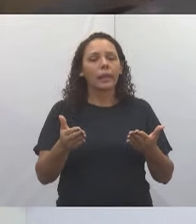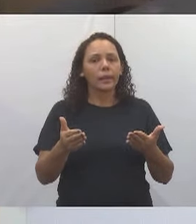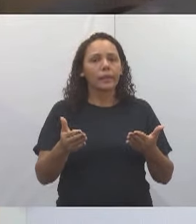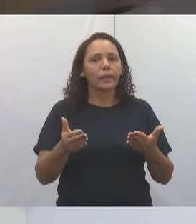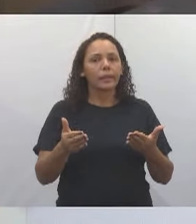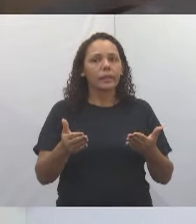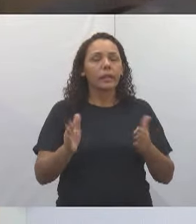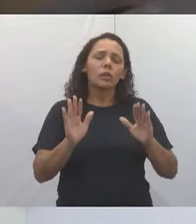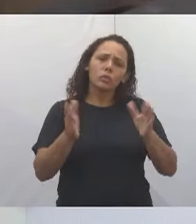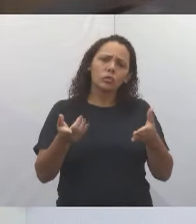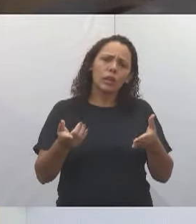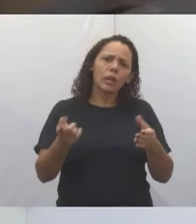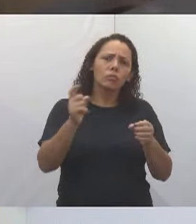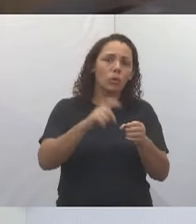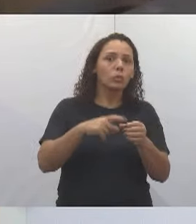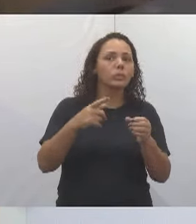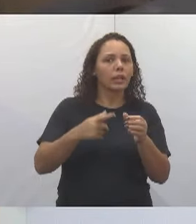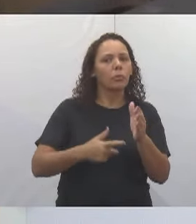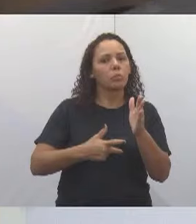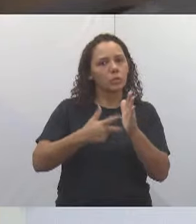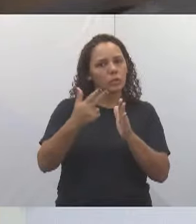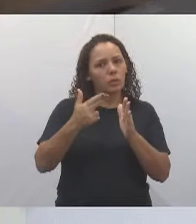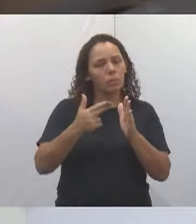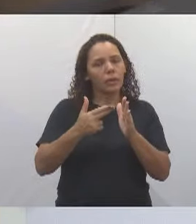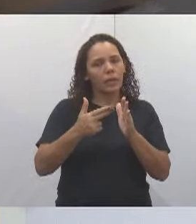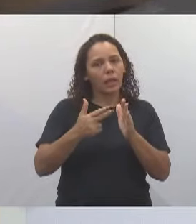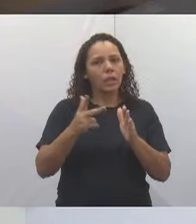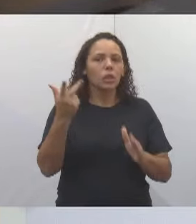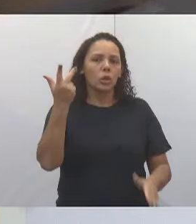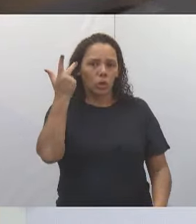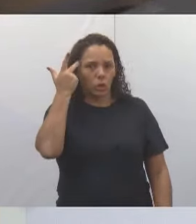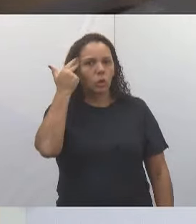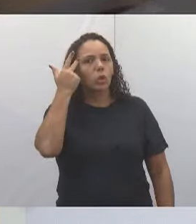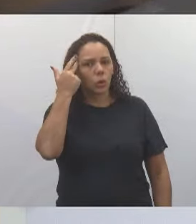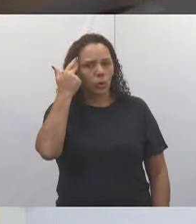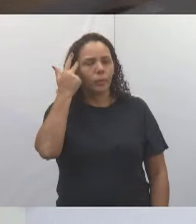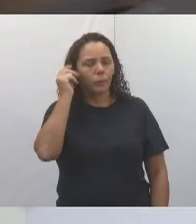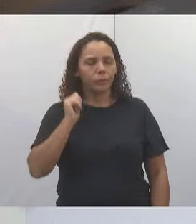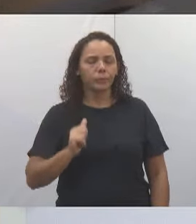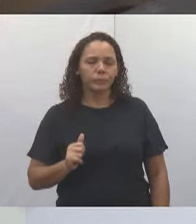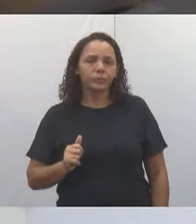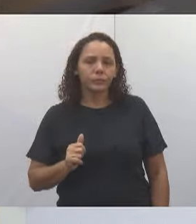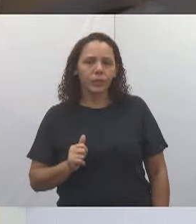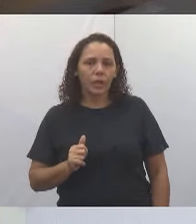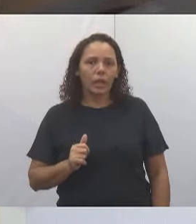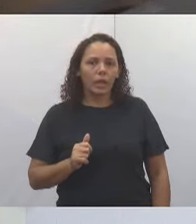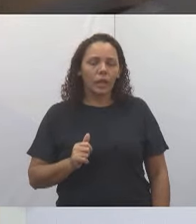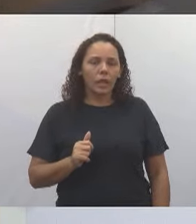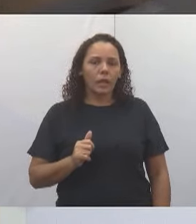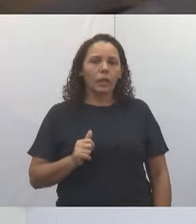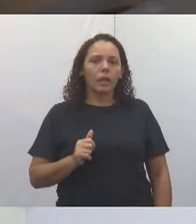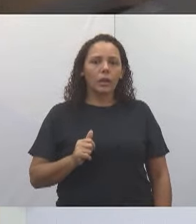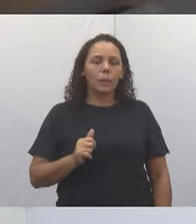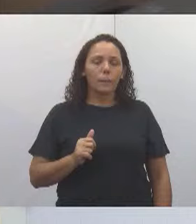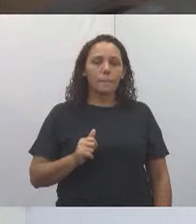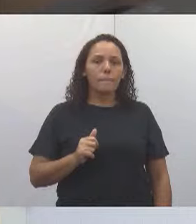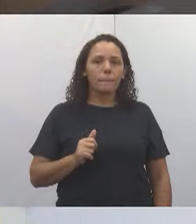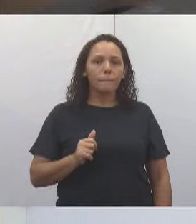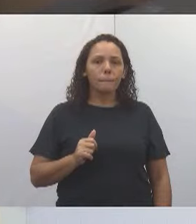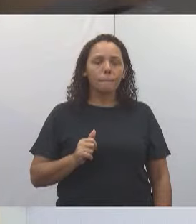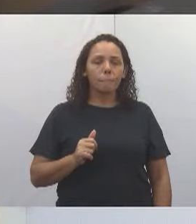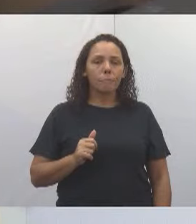E já voltamos a operar normalmente. Então, houve uma redução do contrato normal e, com isso, a gente parou todos os planos